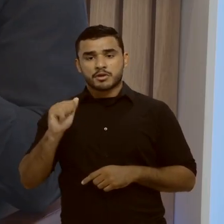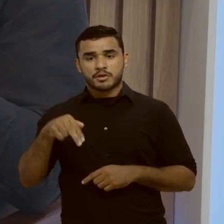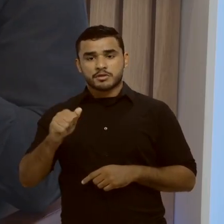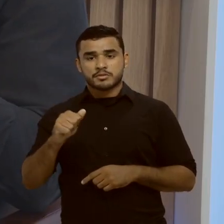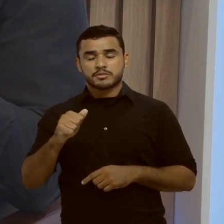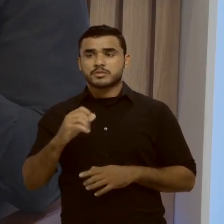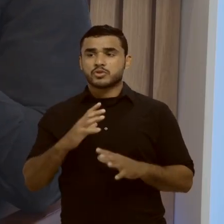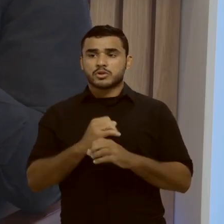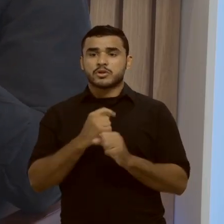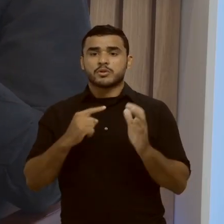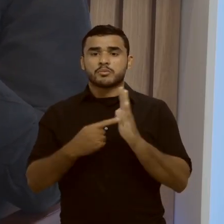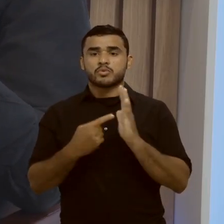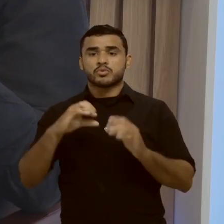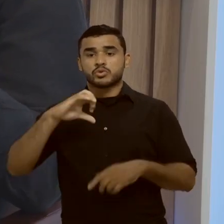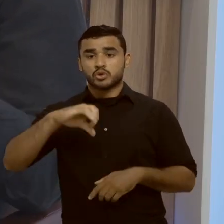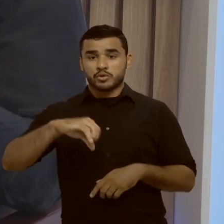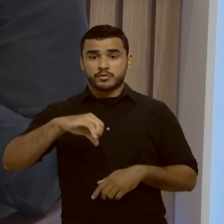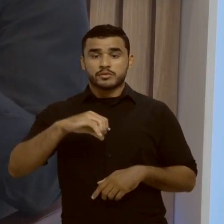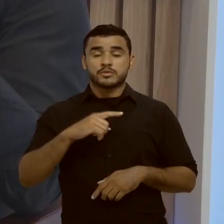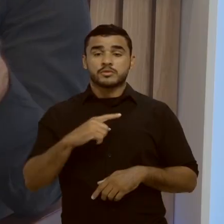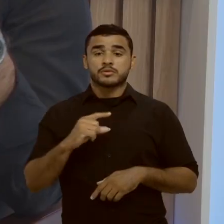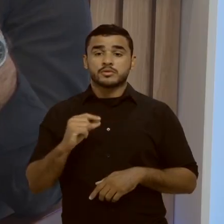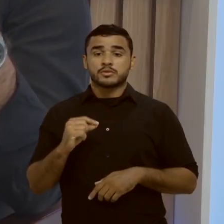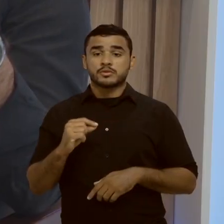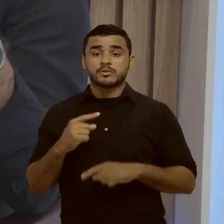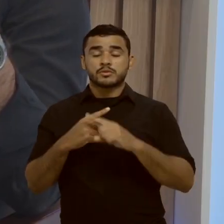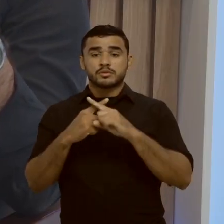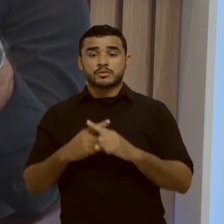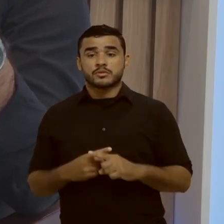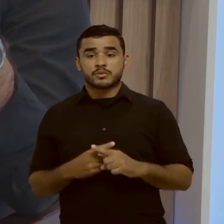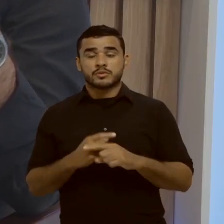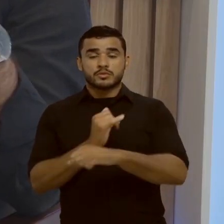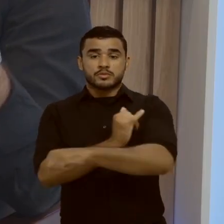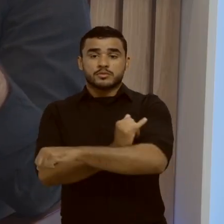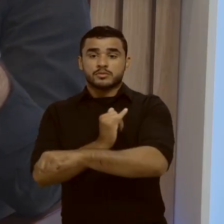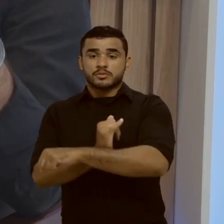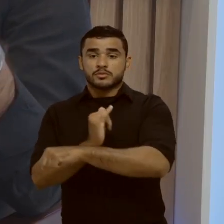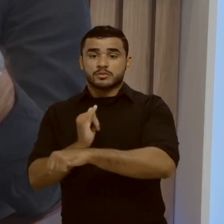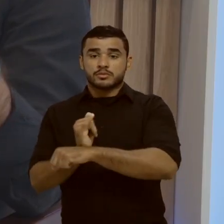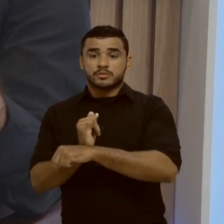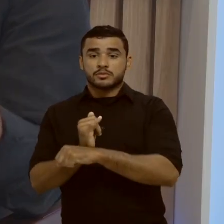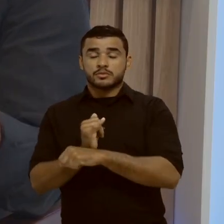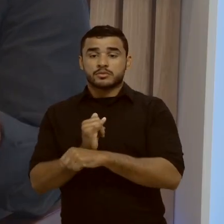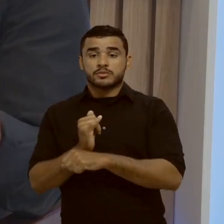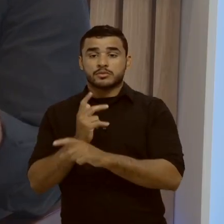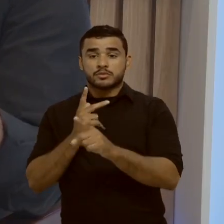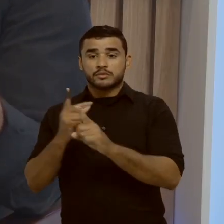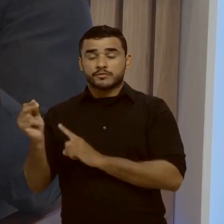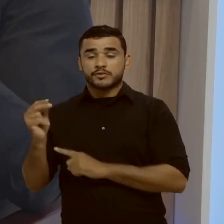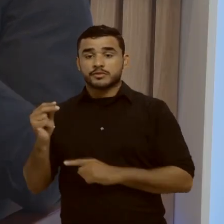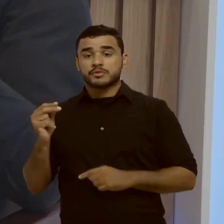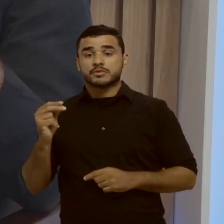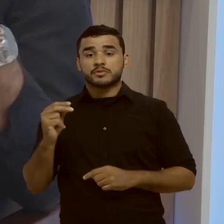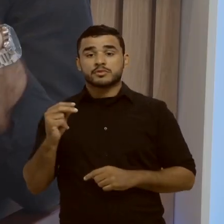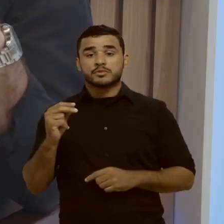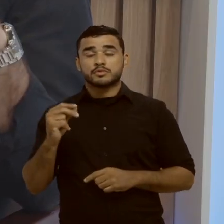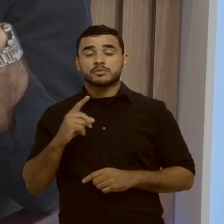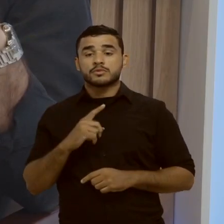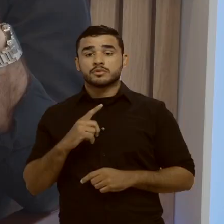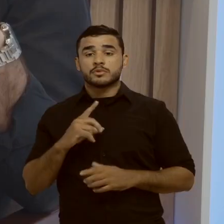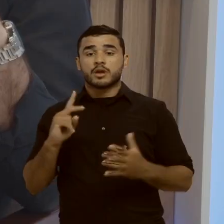até aqui. Só que por conta do jogo contra o Iguatu, que o Maracanã venceu por 1-0, houve